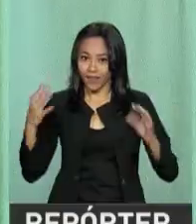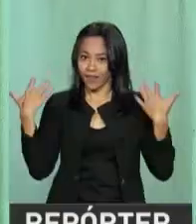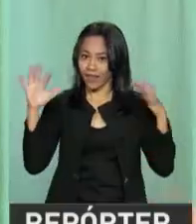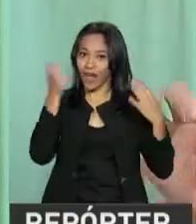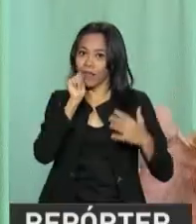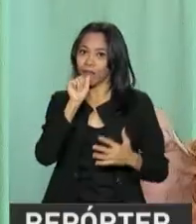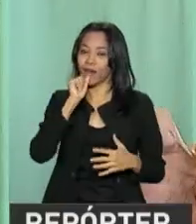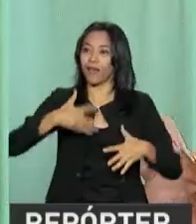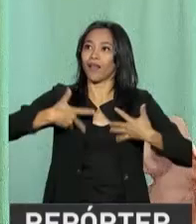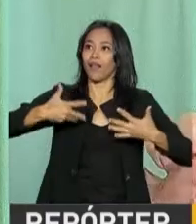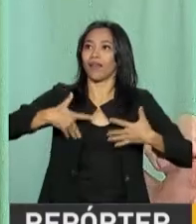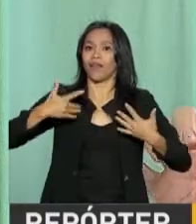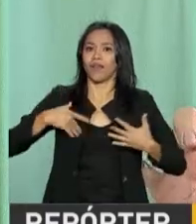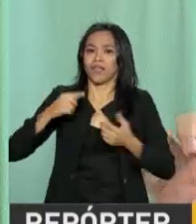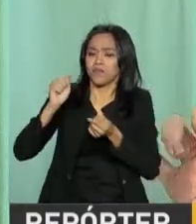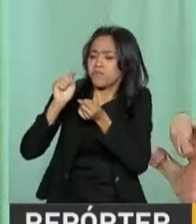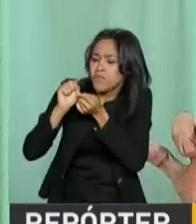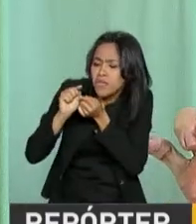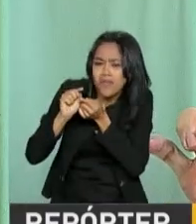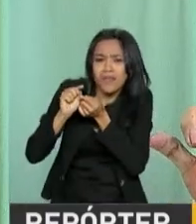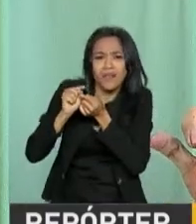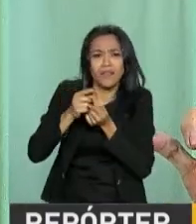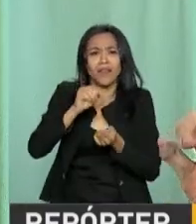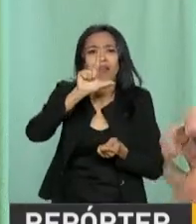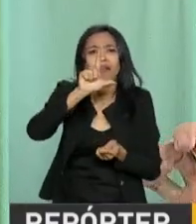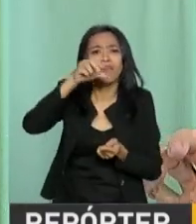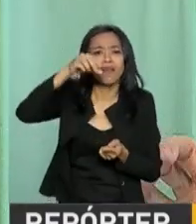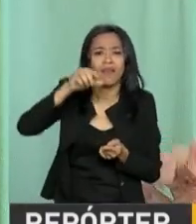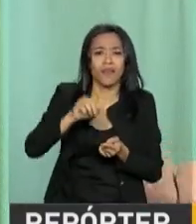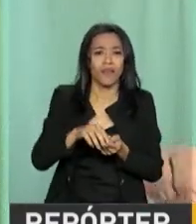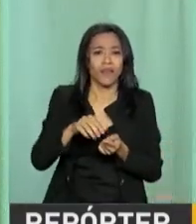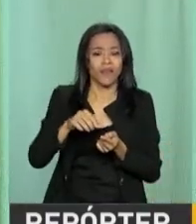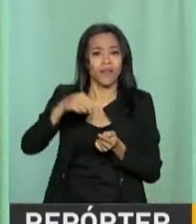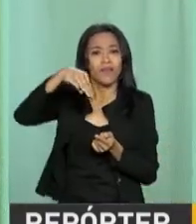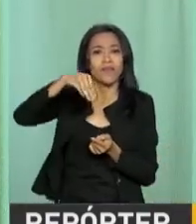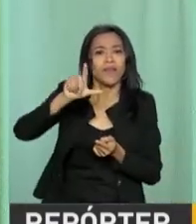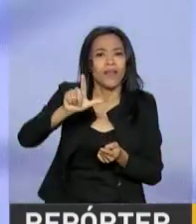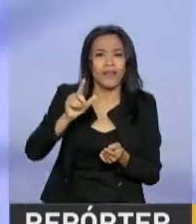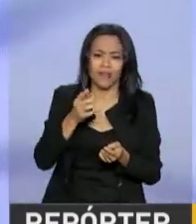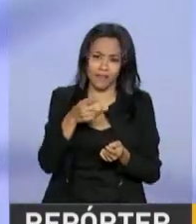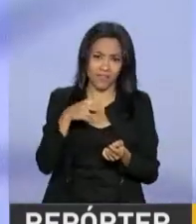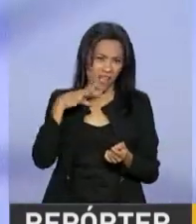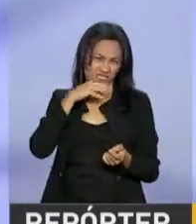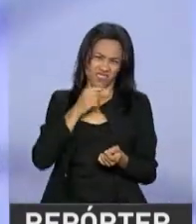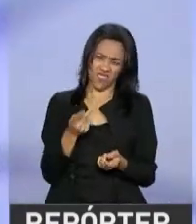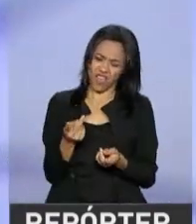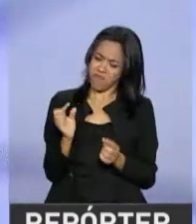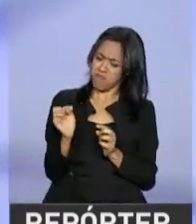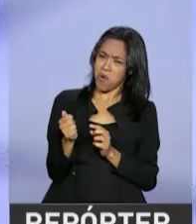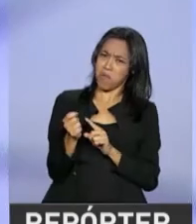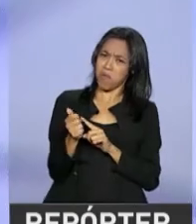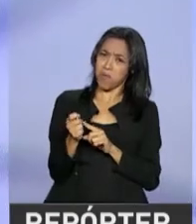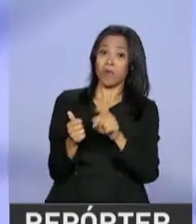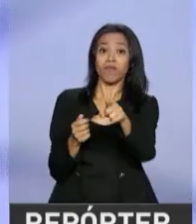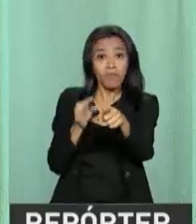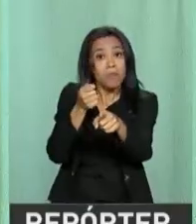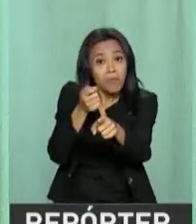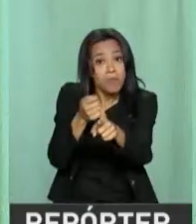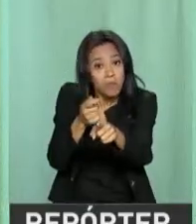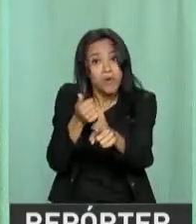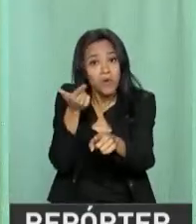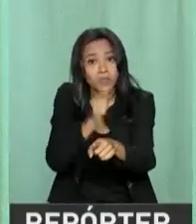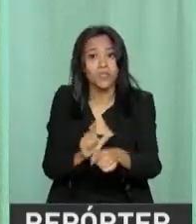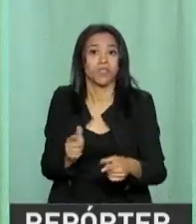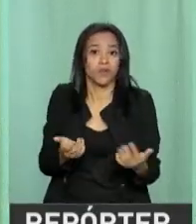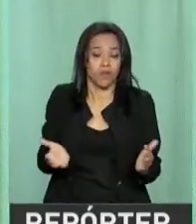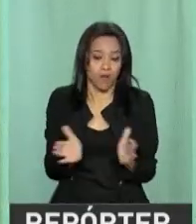filho. MLzinha pequena que você acha que não é nada, é tudo, né? Porque meu filho começou com MLs. Eu me sinto